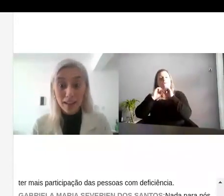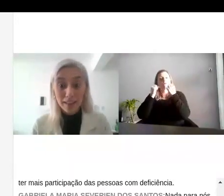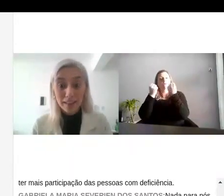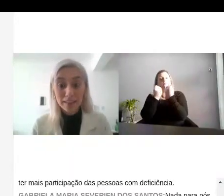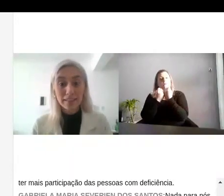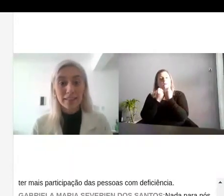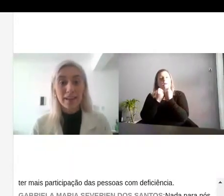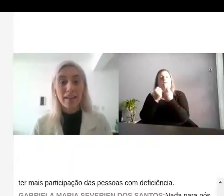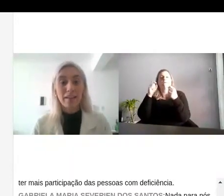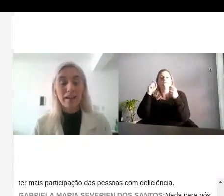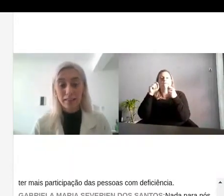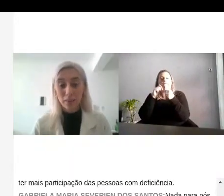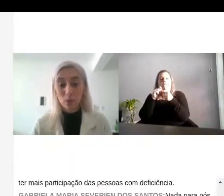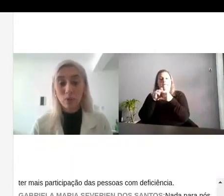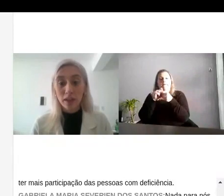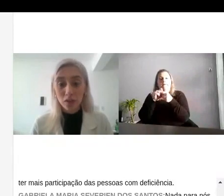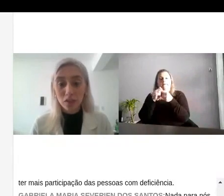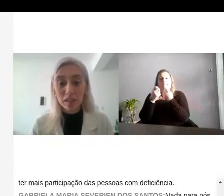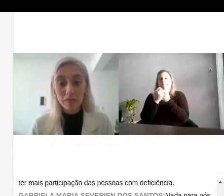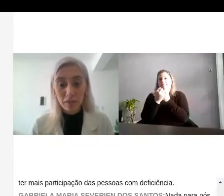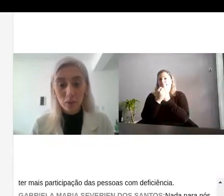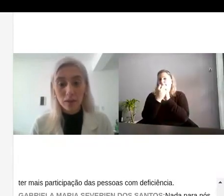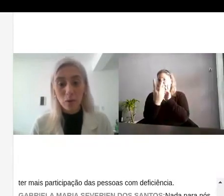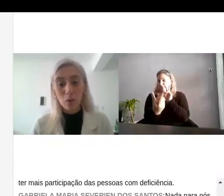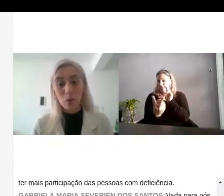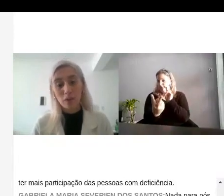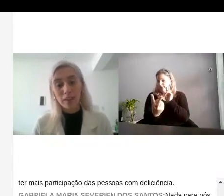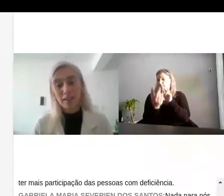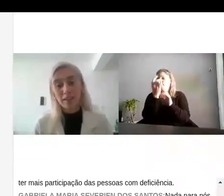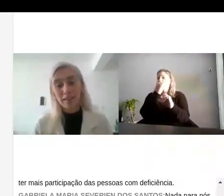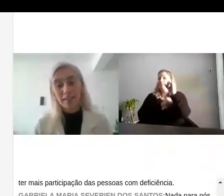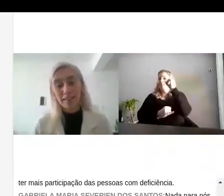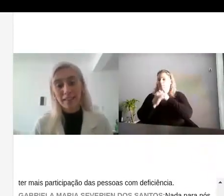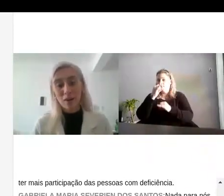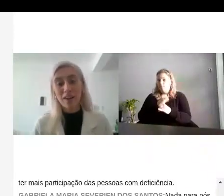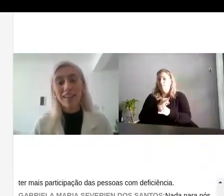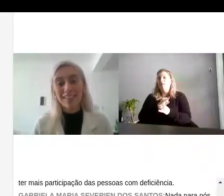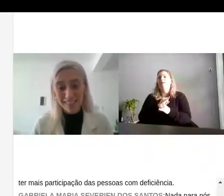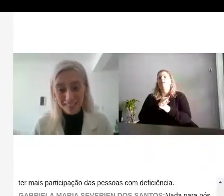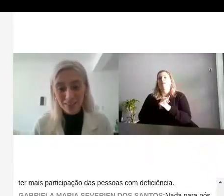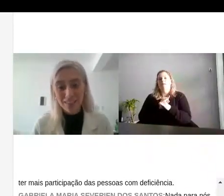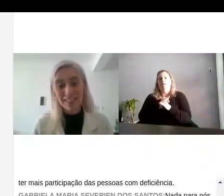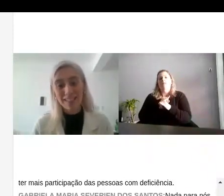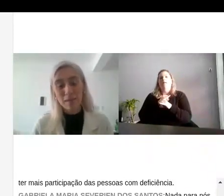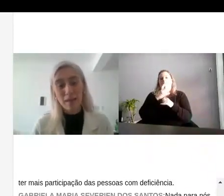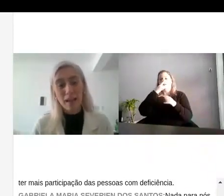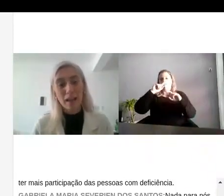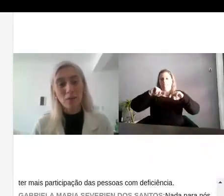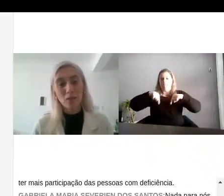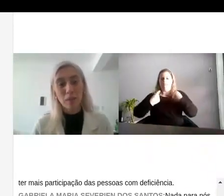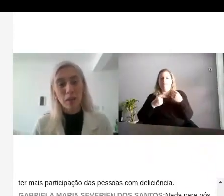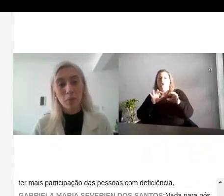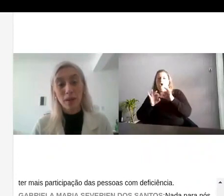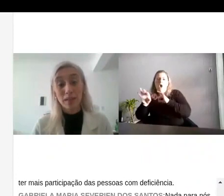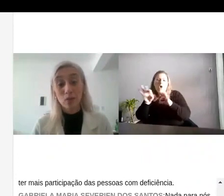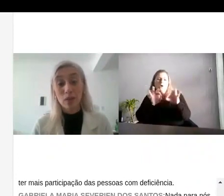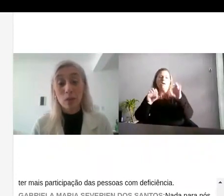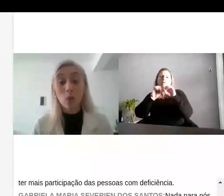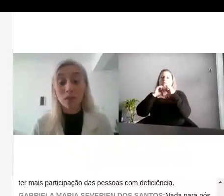online, né? Está sendo um grande desafio dar conta da organização desse seminário, justamente